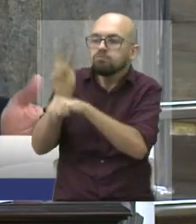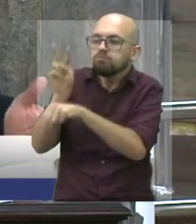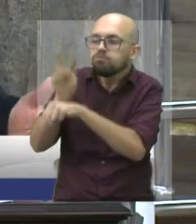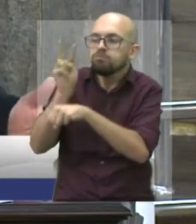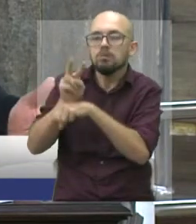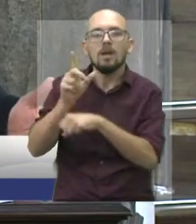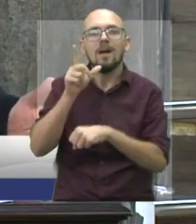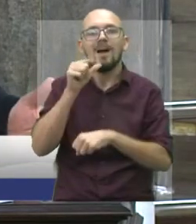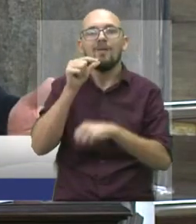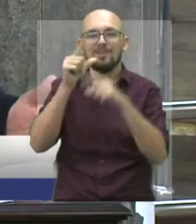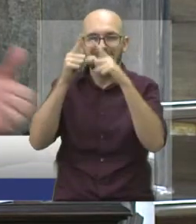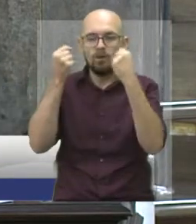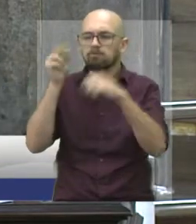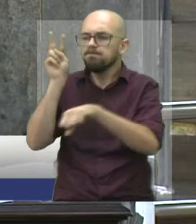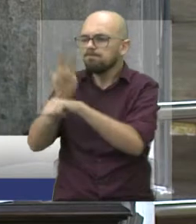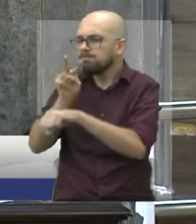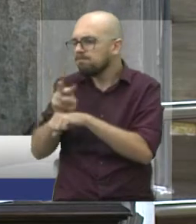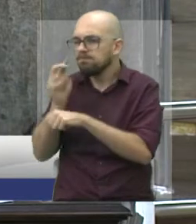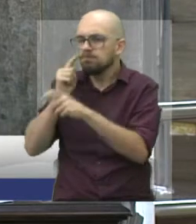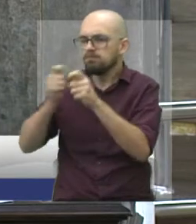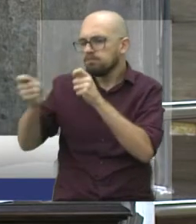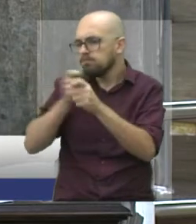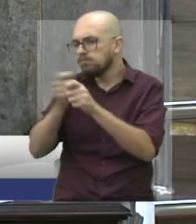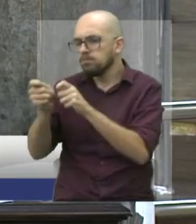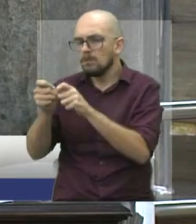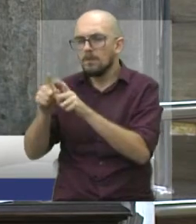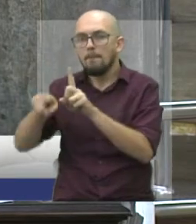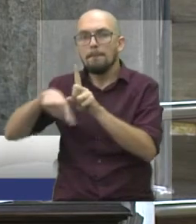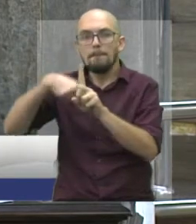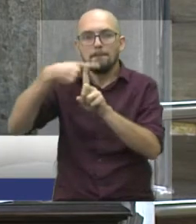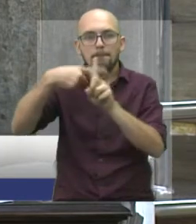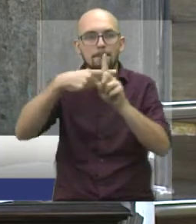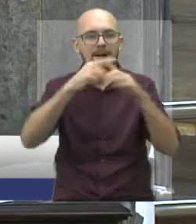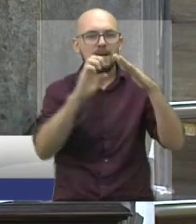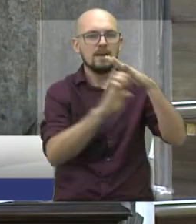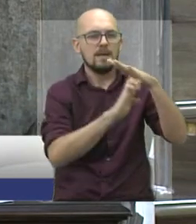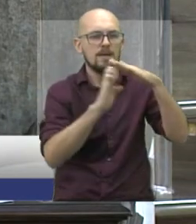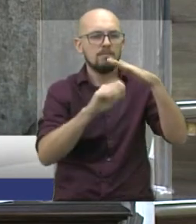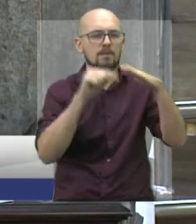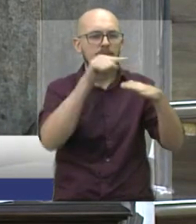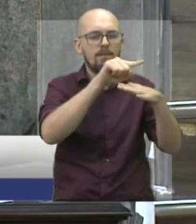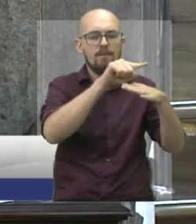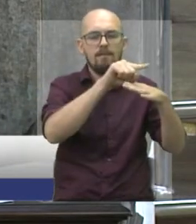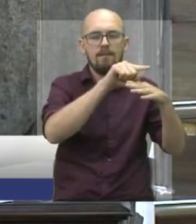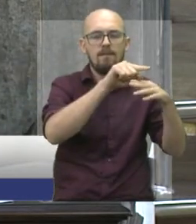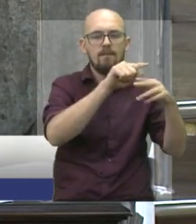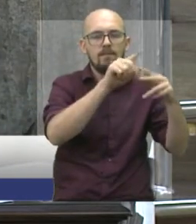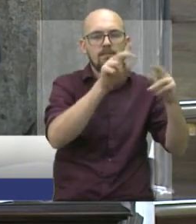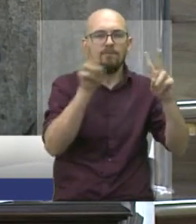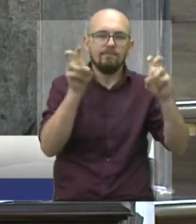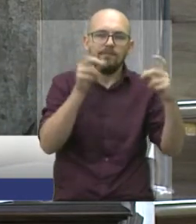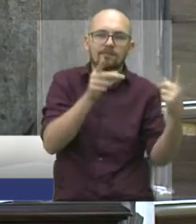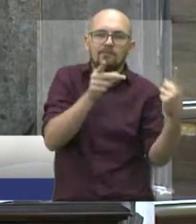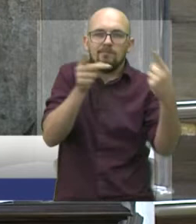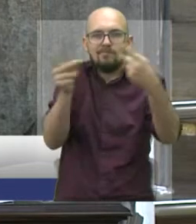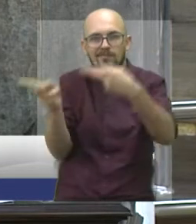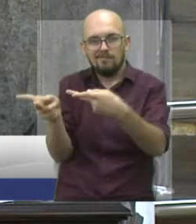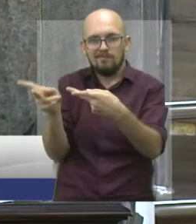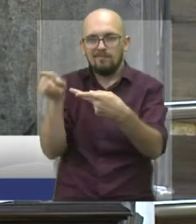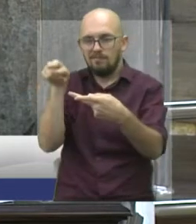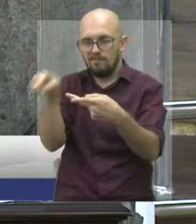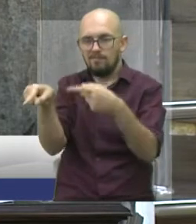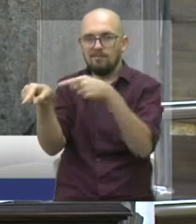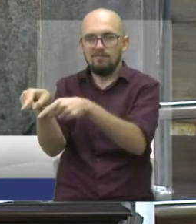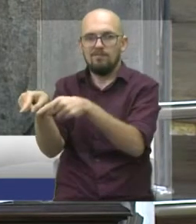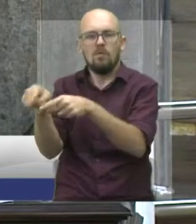de Jaú, ter uma empresa que presta serviço. Como é que ele vai fiscalizar